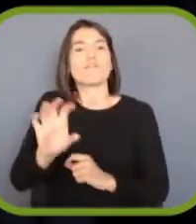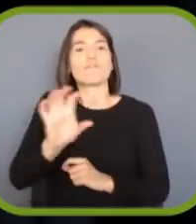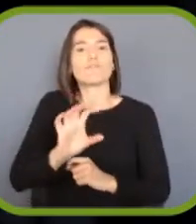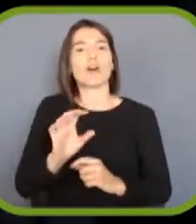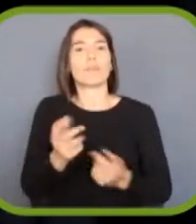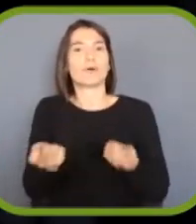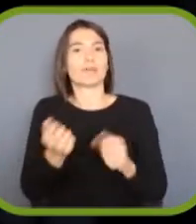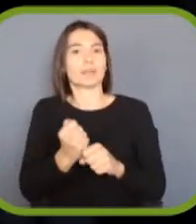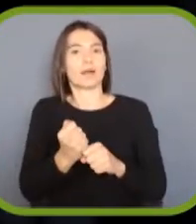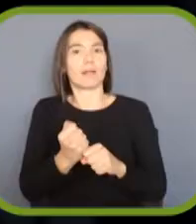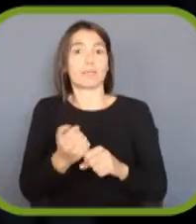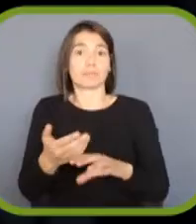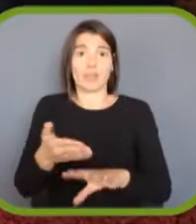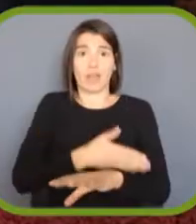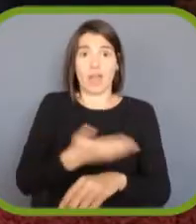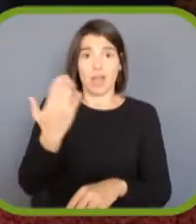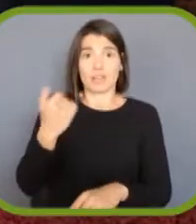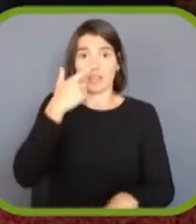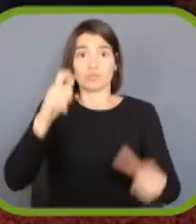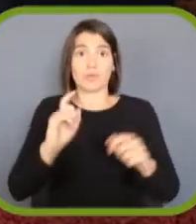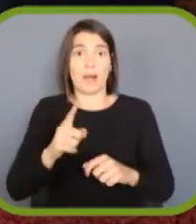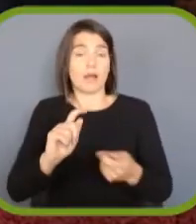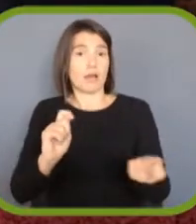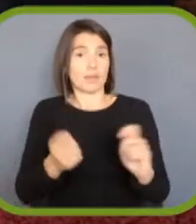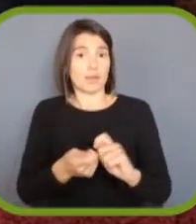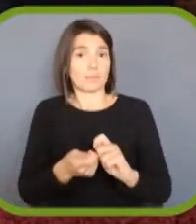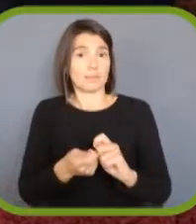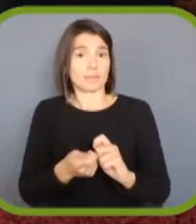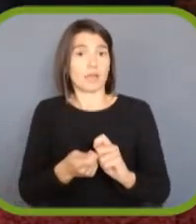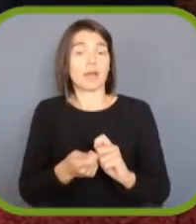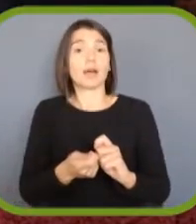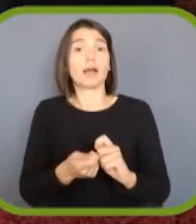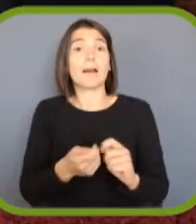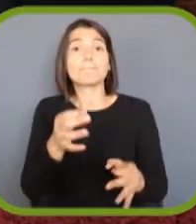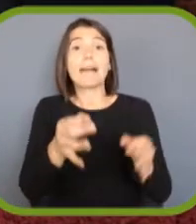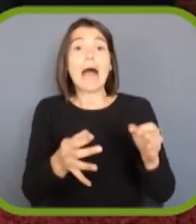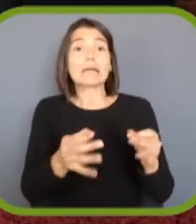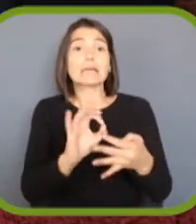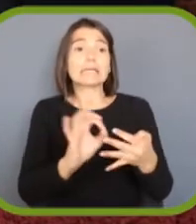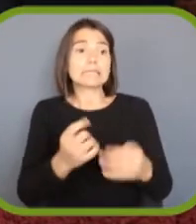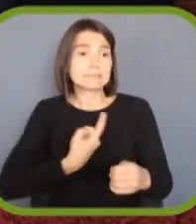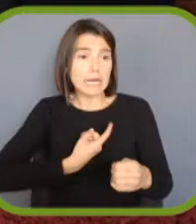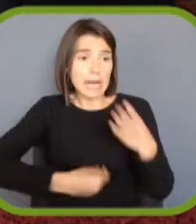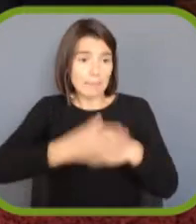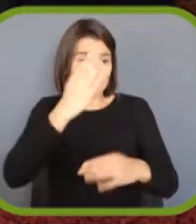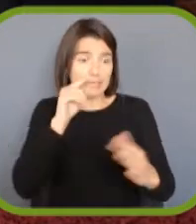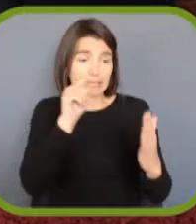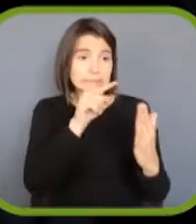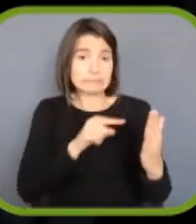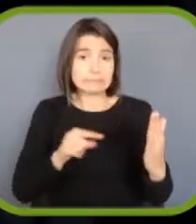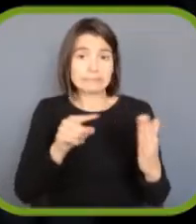as novas modalidades de organização do trabalho. Enquanto que antes as pessoas tinham que se adaptar completamente às características da